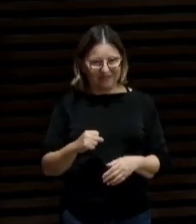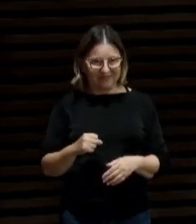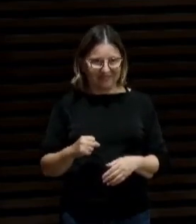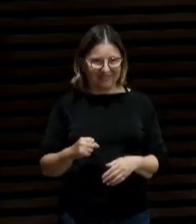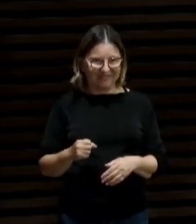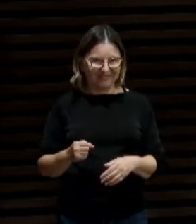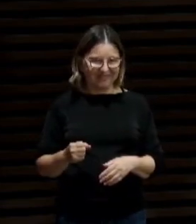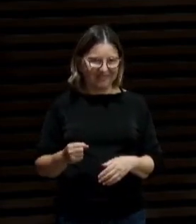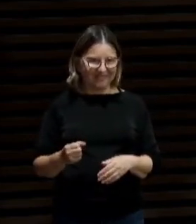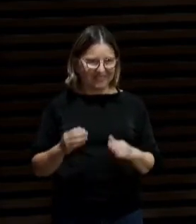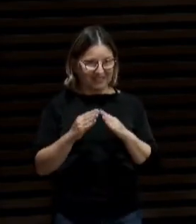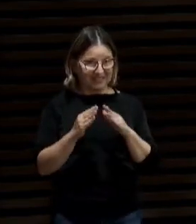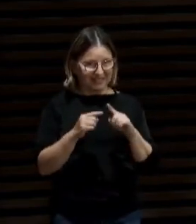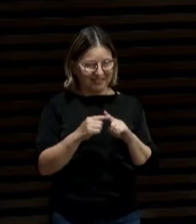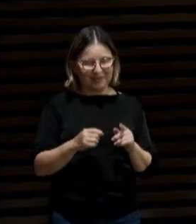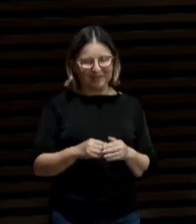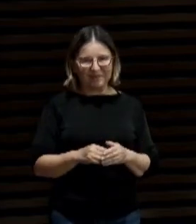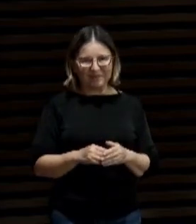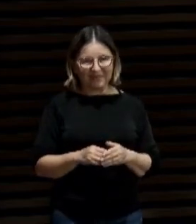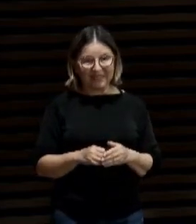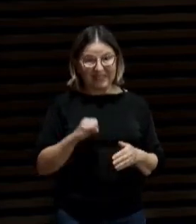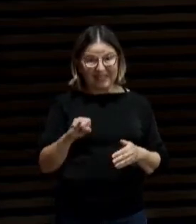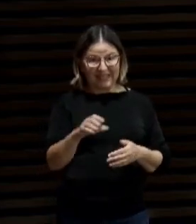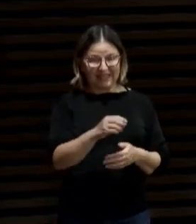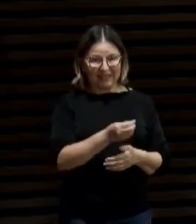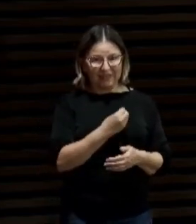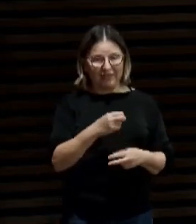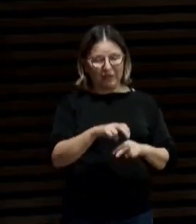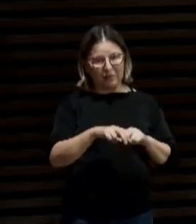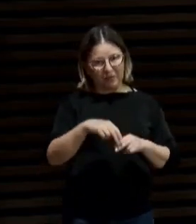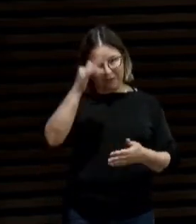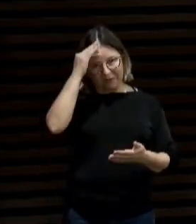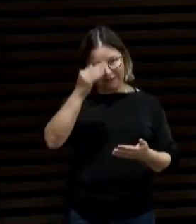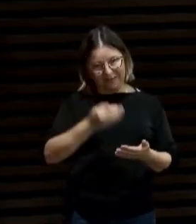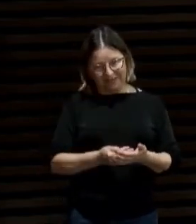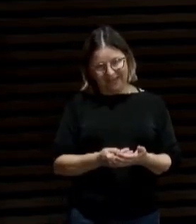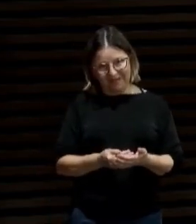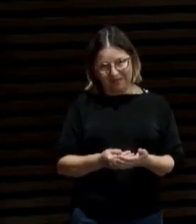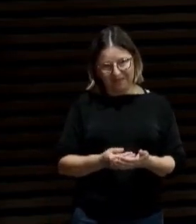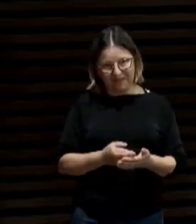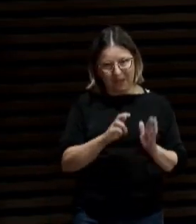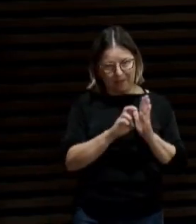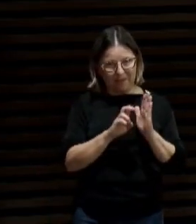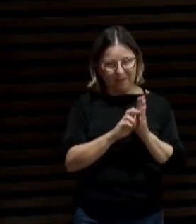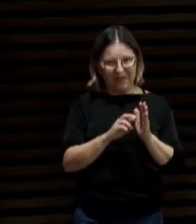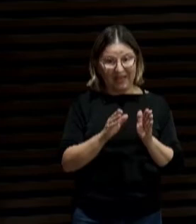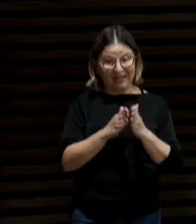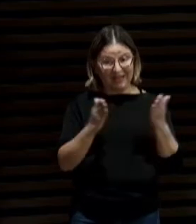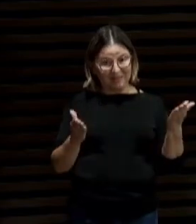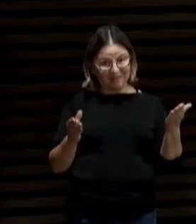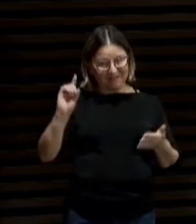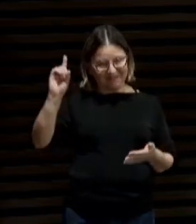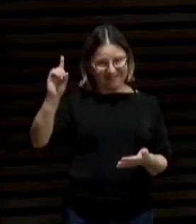desanimado. Se nós andarmos por fé, é uma regra bíblica, nós teremos bom ânimo. A fé